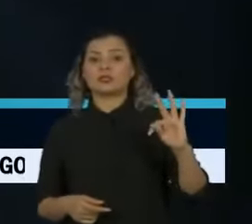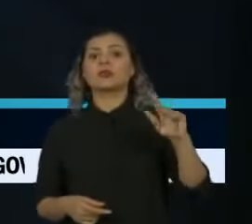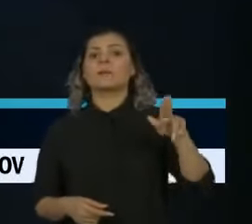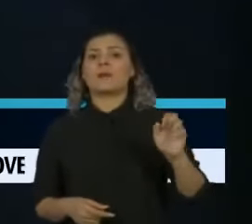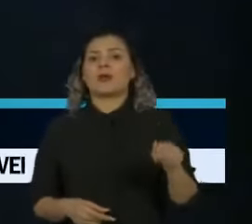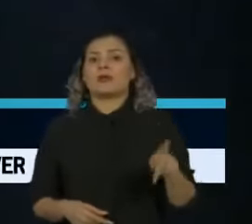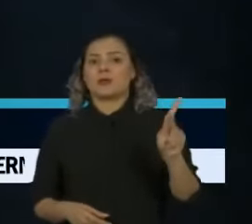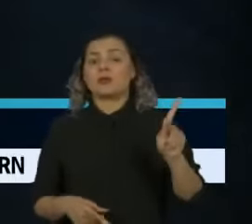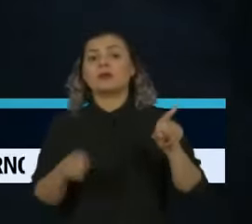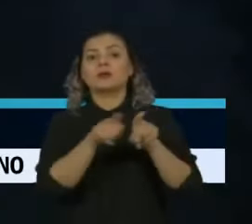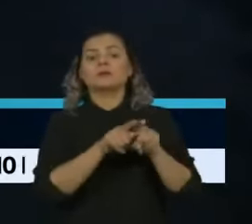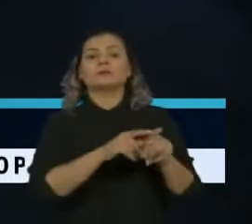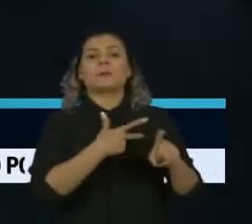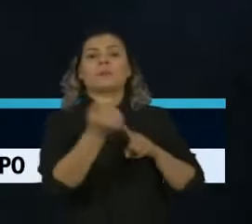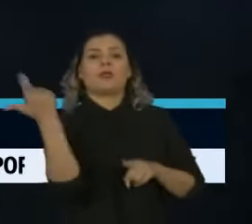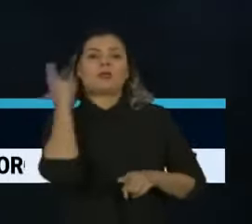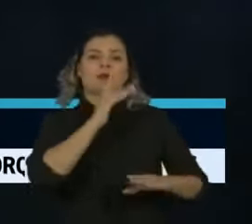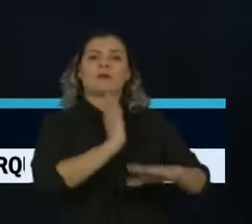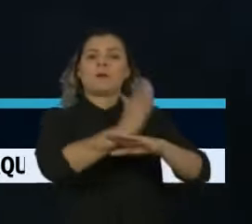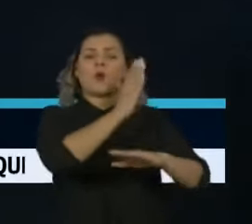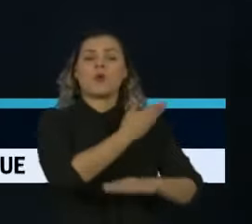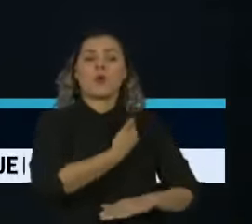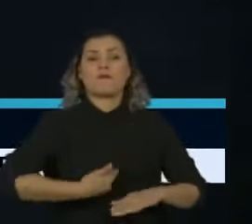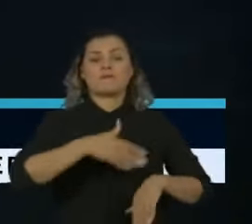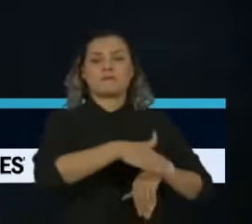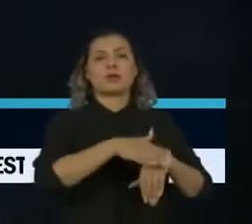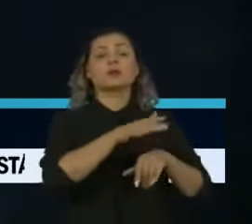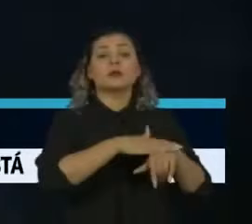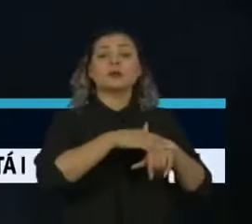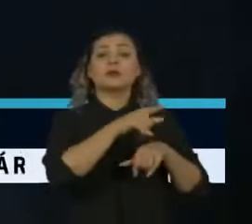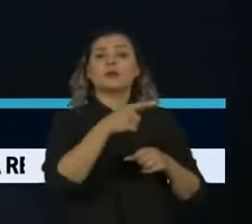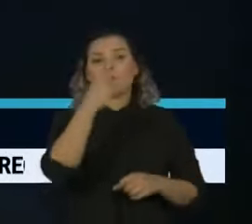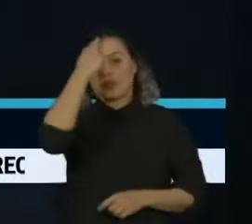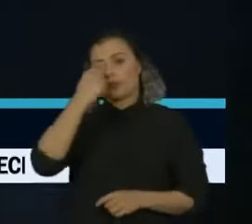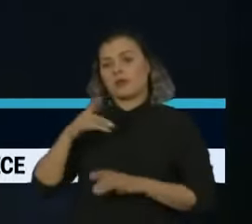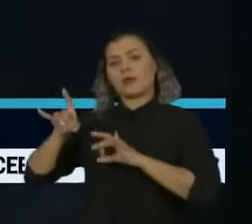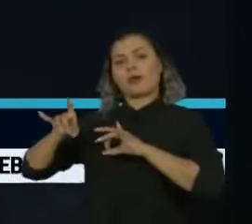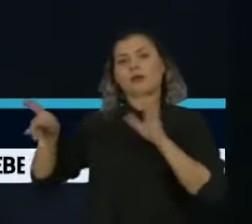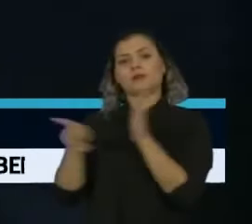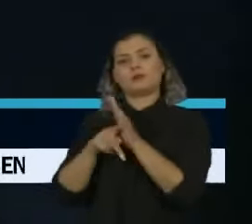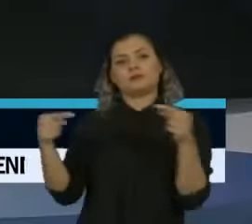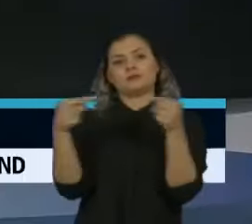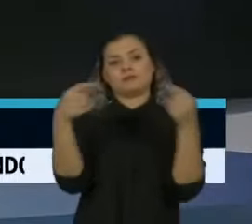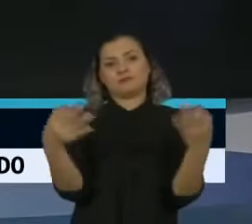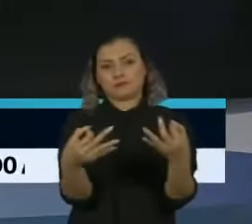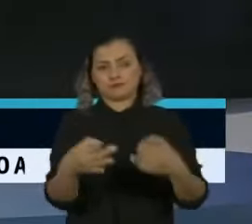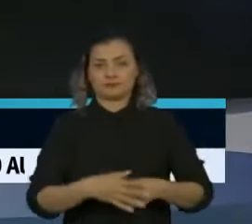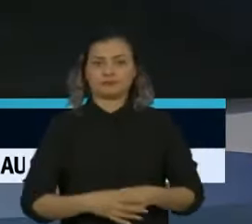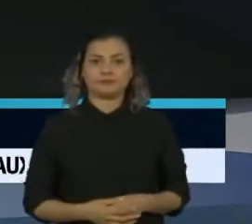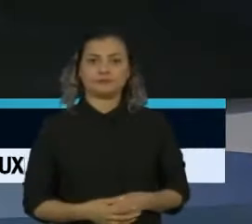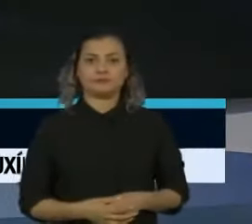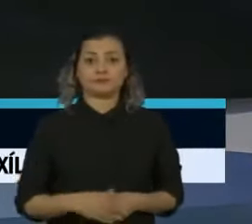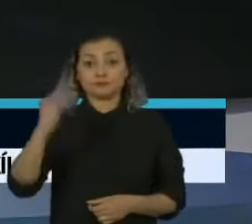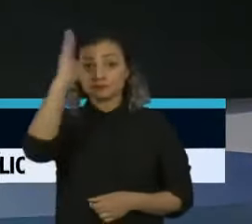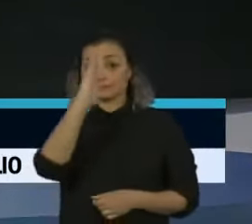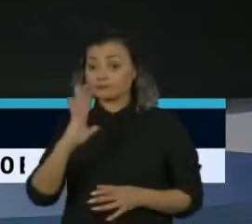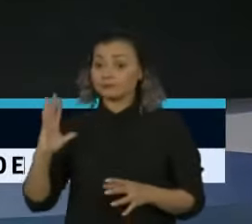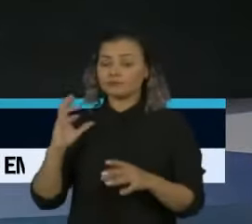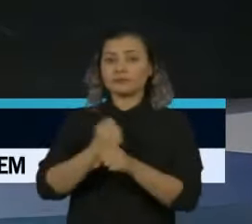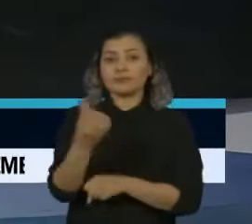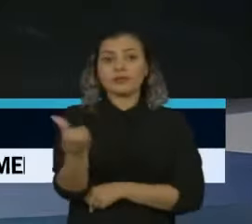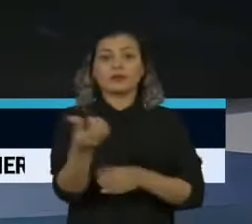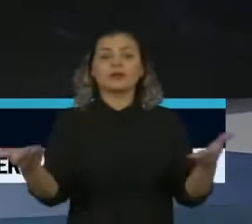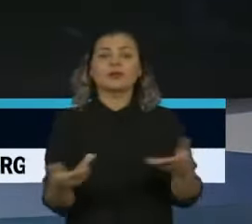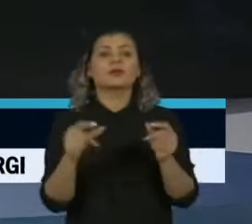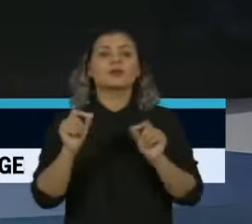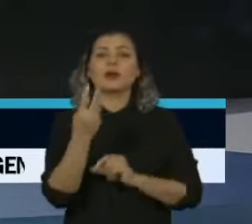uma vitória da ala pragmática do governo, dado o perfil técnico do executivo. O Brasil registrou nesta